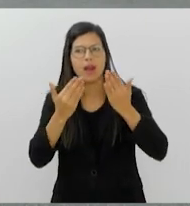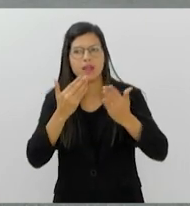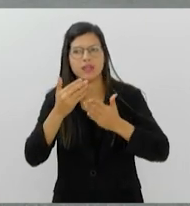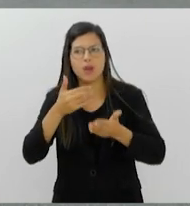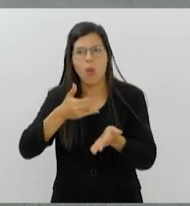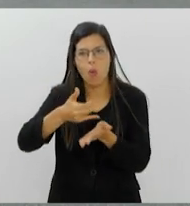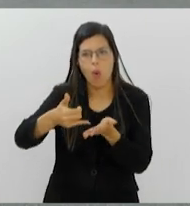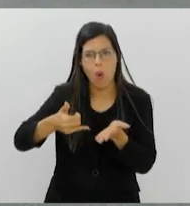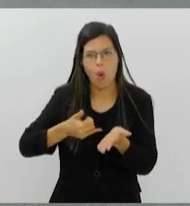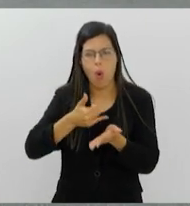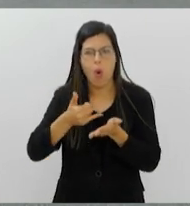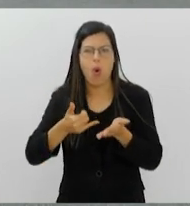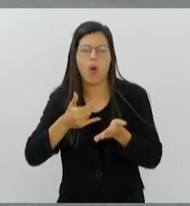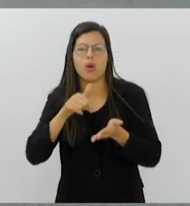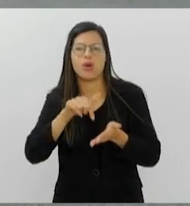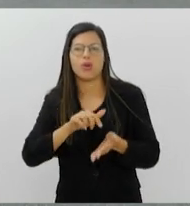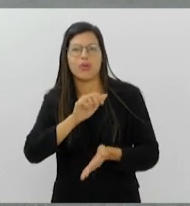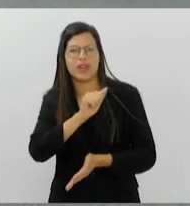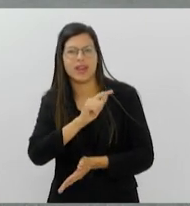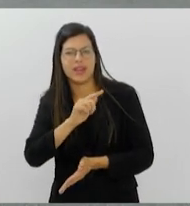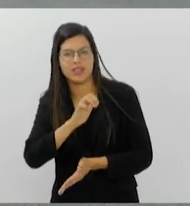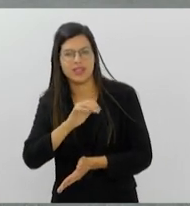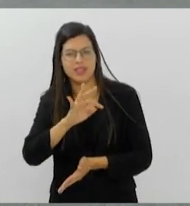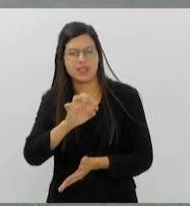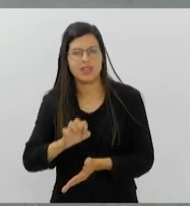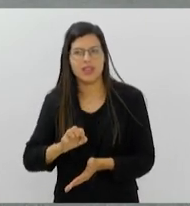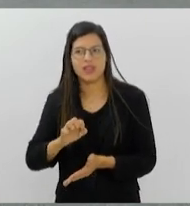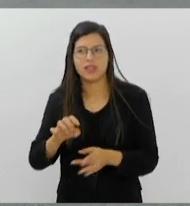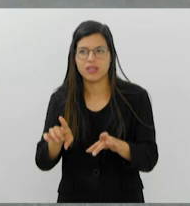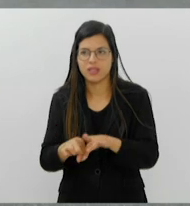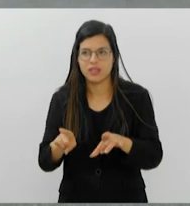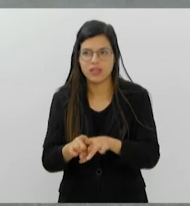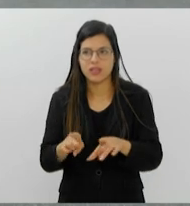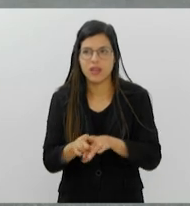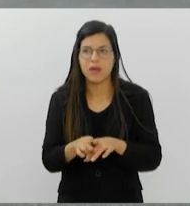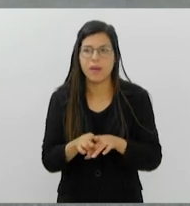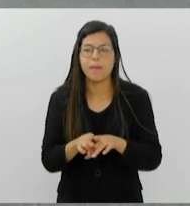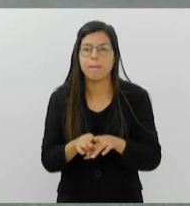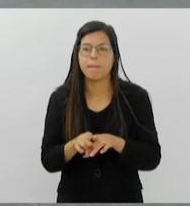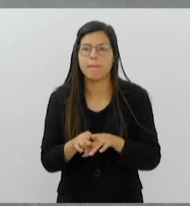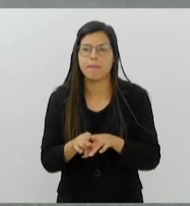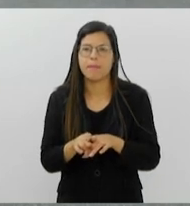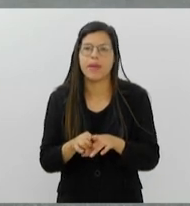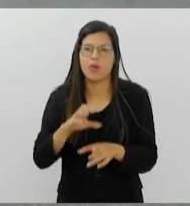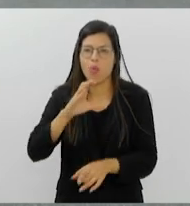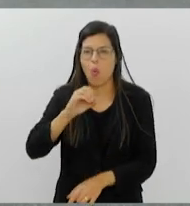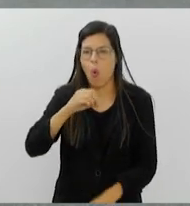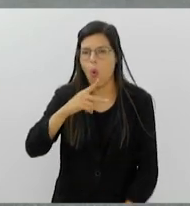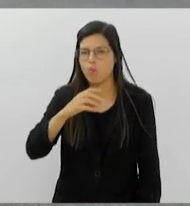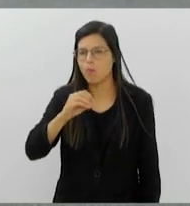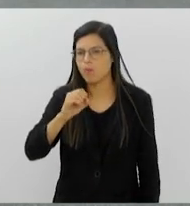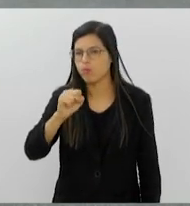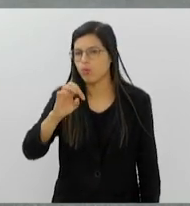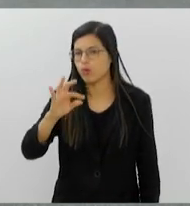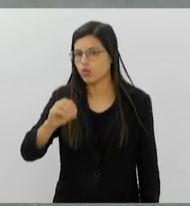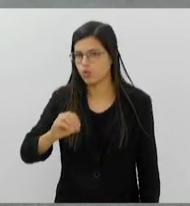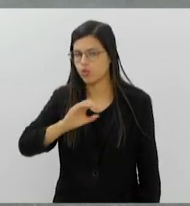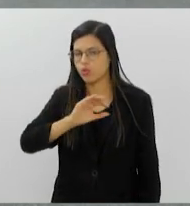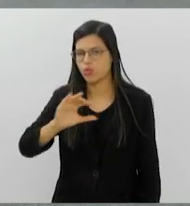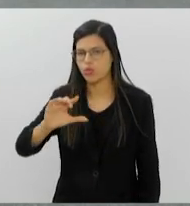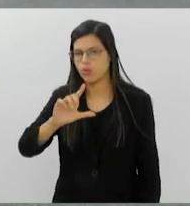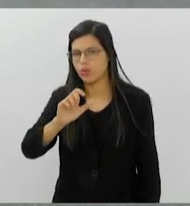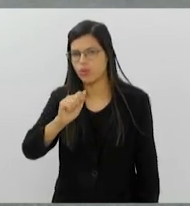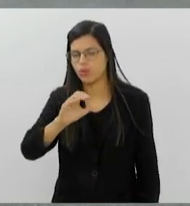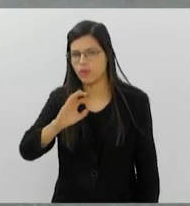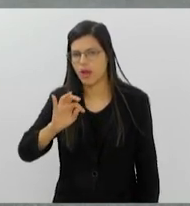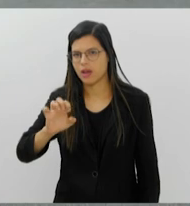óleo e o azeite, a margarina e a manteiga e também o composto lácteo com soro de leite, né? Essa proposta, esse texto ainda